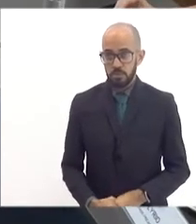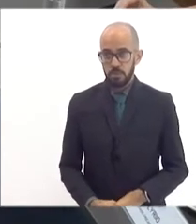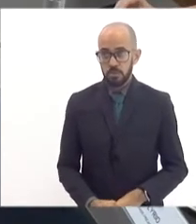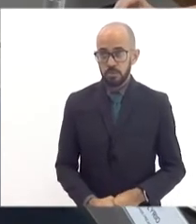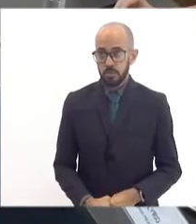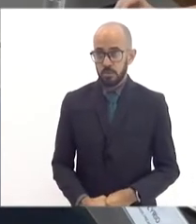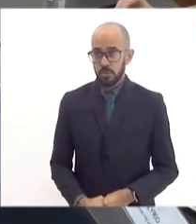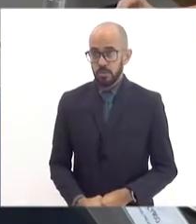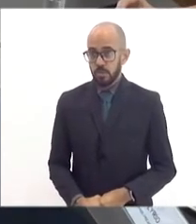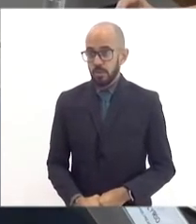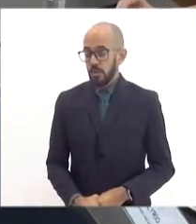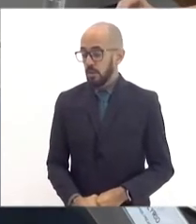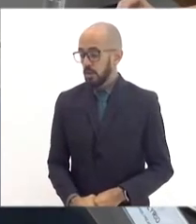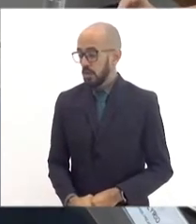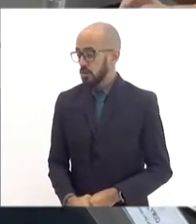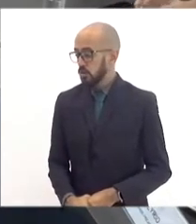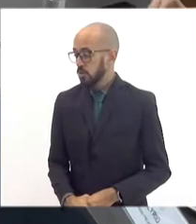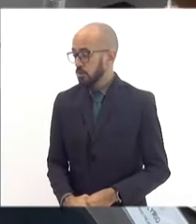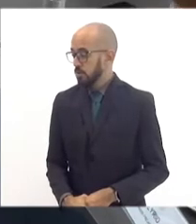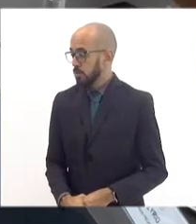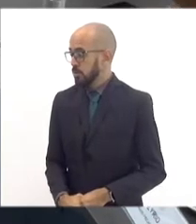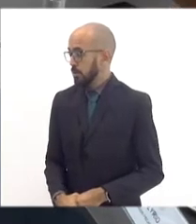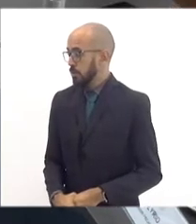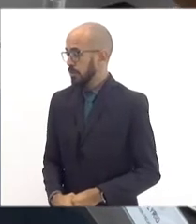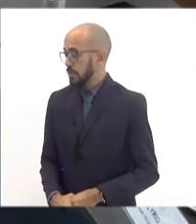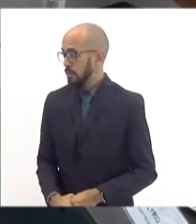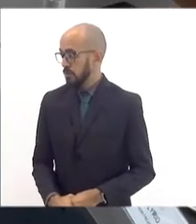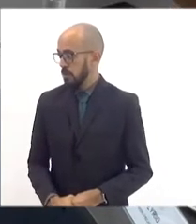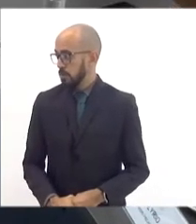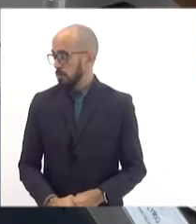A questão não é essa. A minha questão